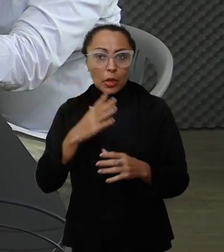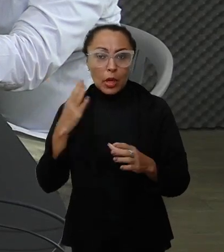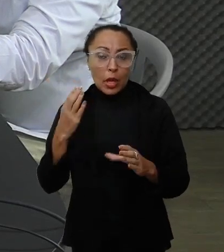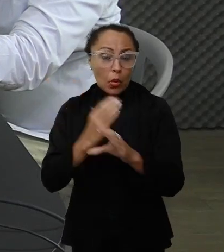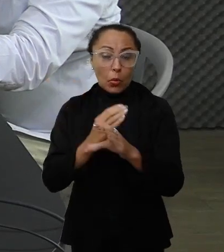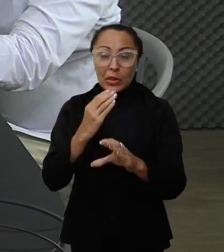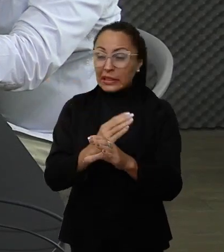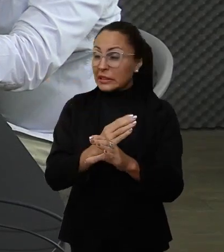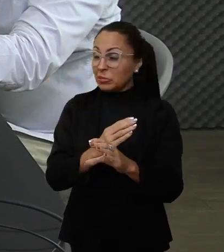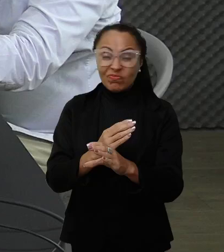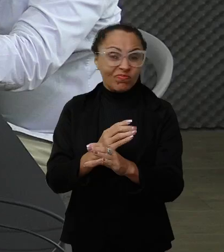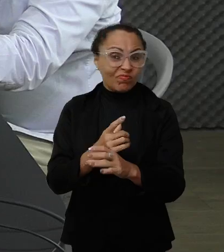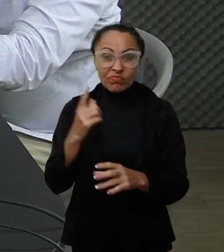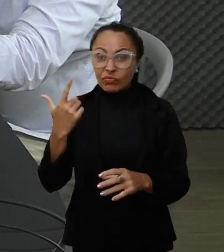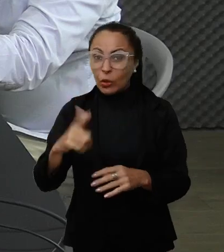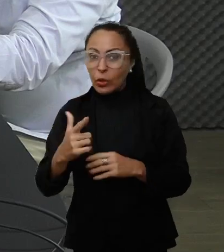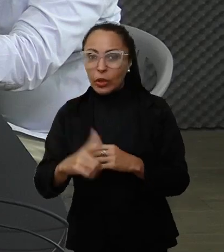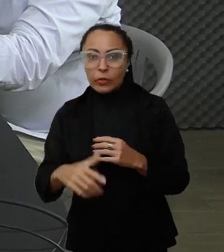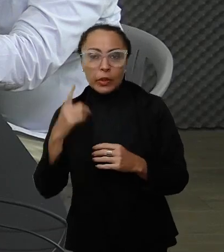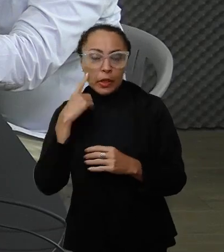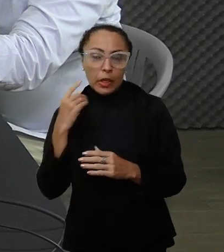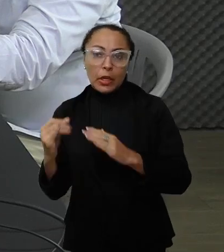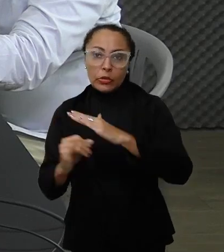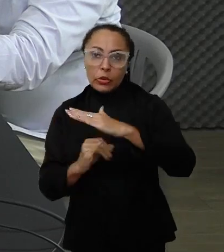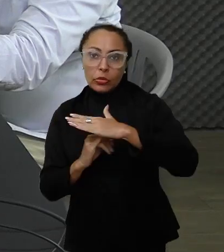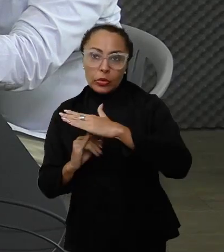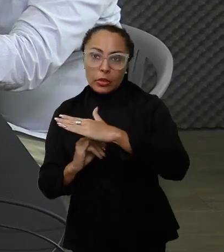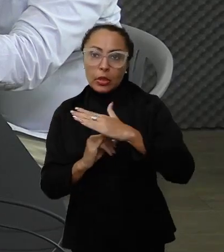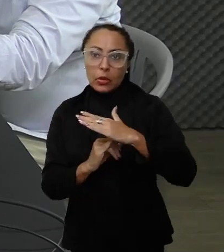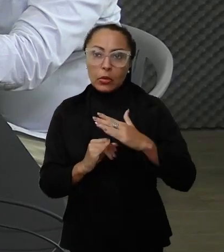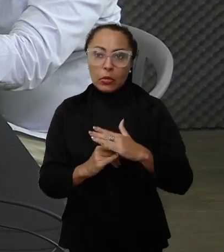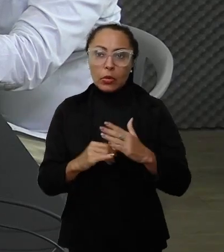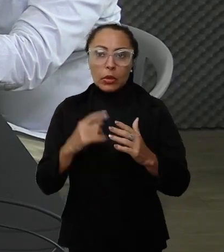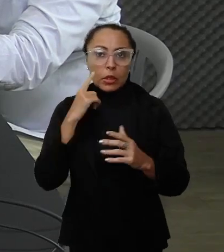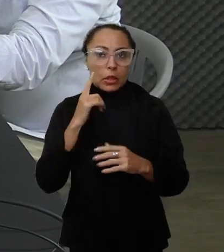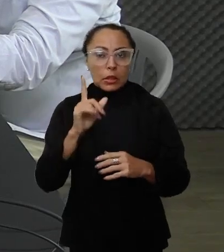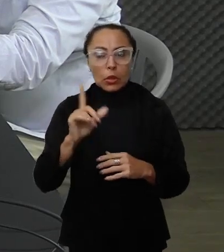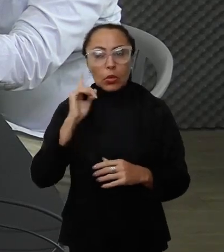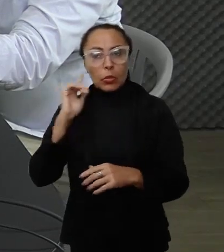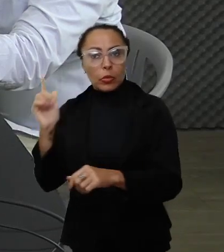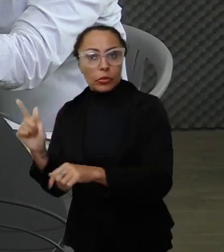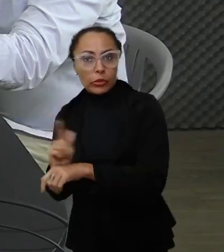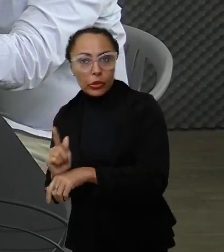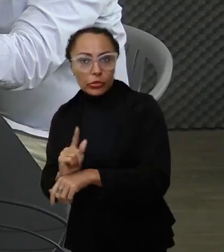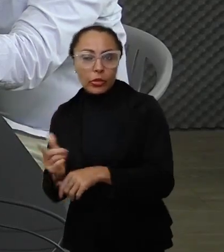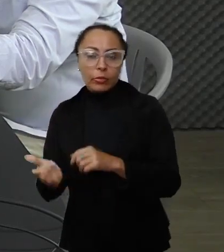Né? A instituição como a cidade como instituição, não como gestão.